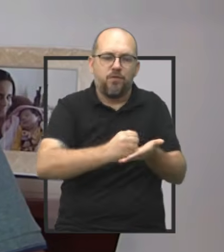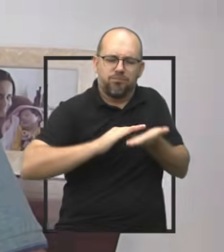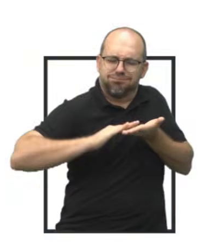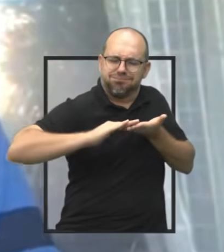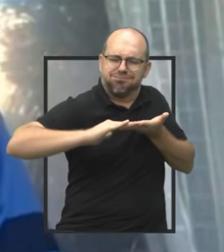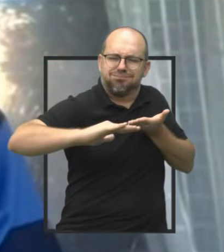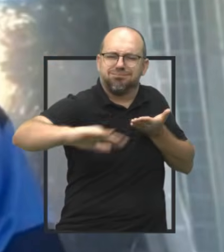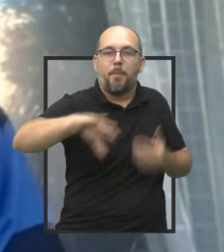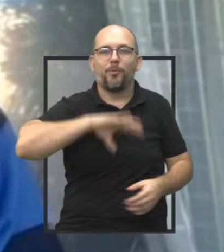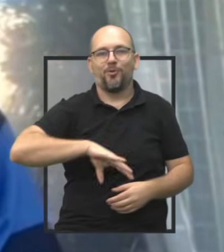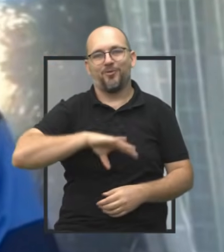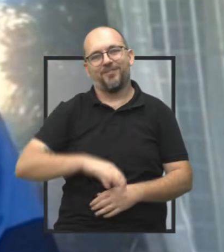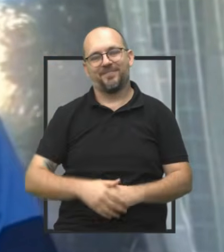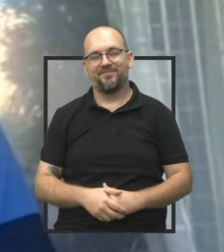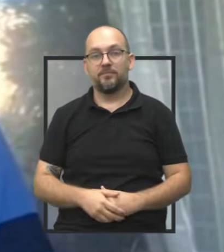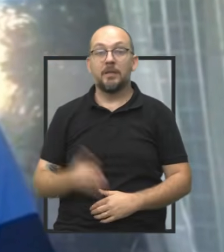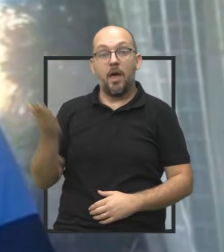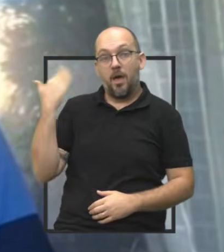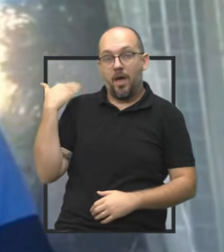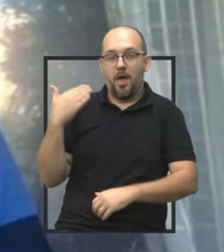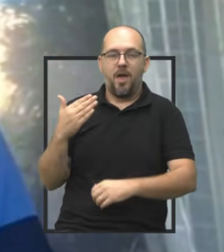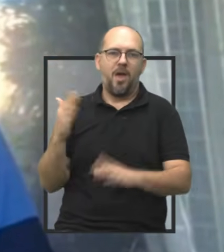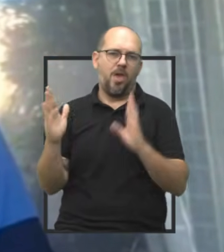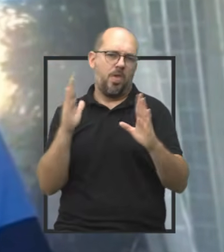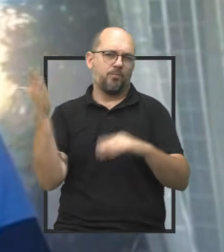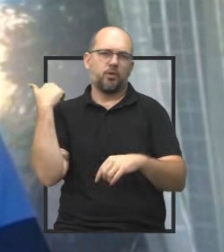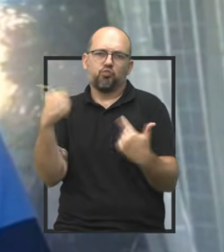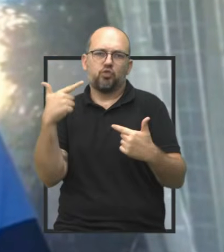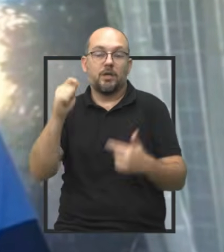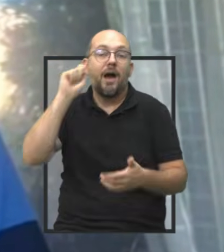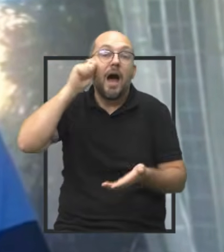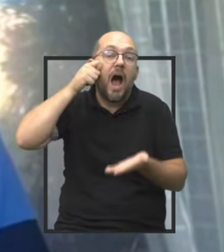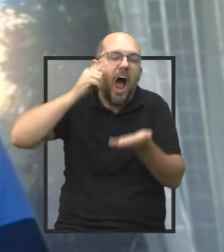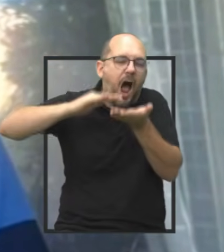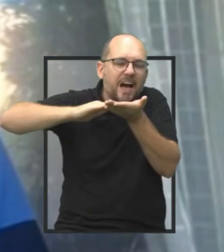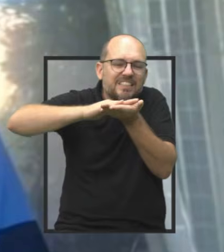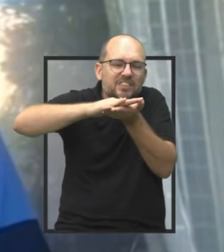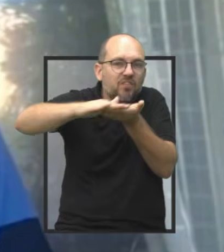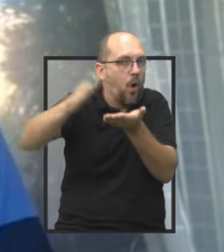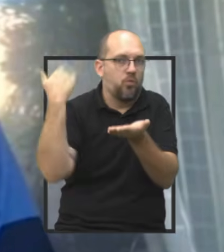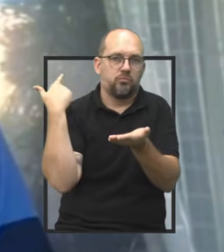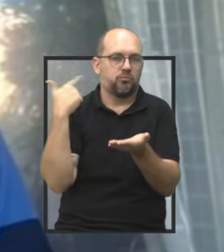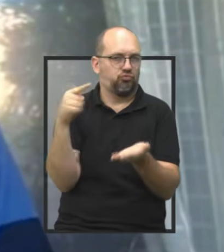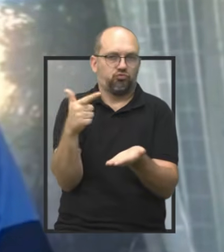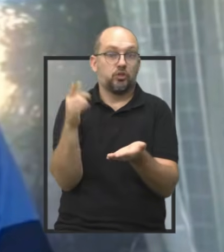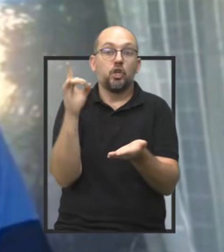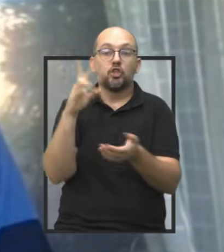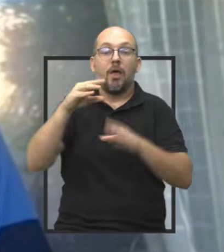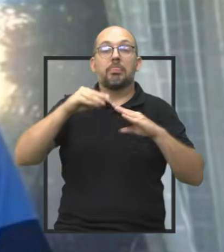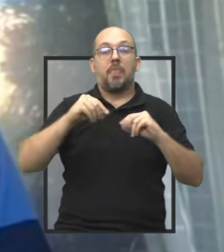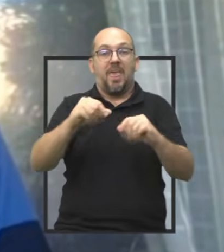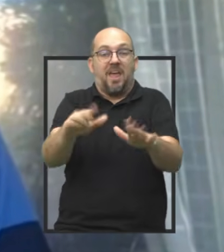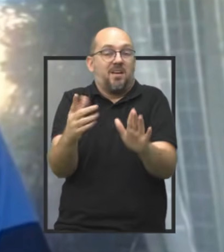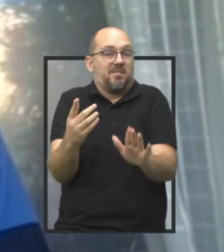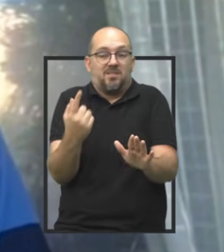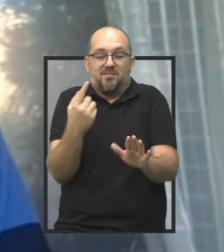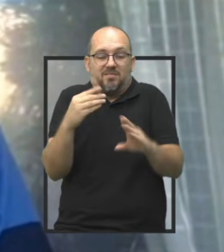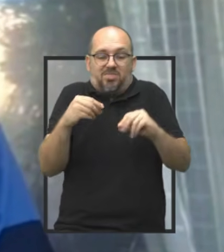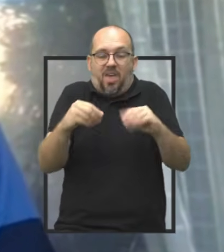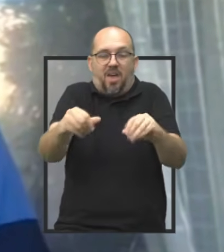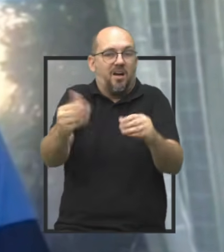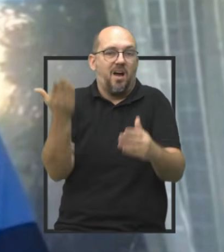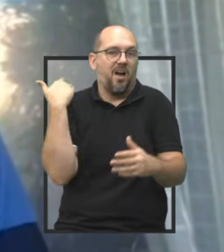aqui. Naquele tempo, nós não tínhamos a cultura de asfalto. Nós tínhamos apenas estrada de